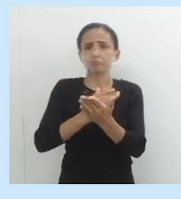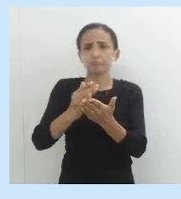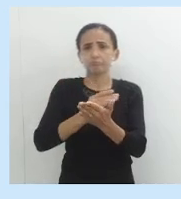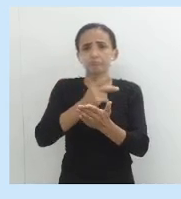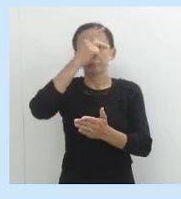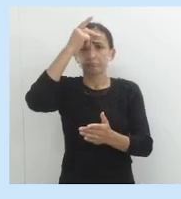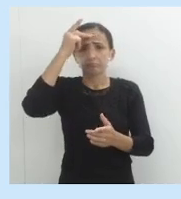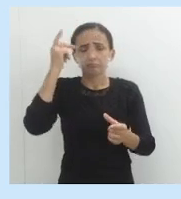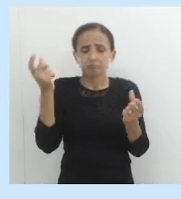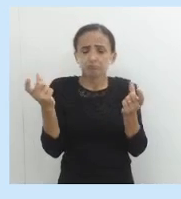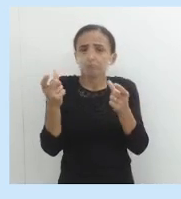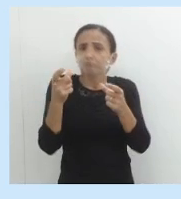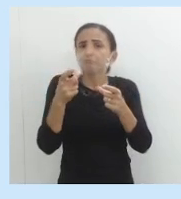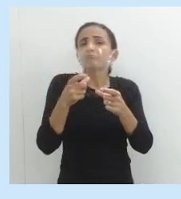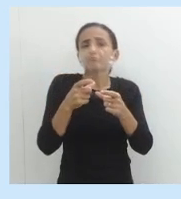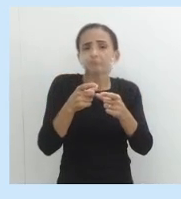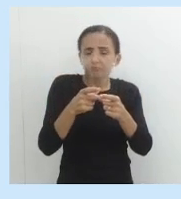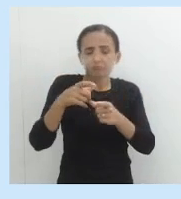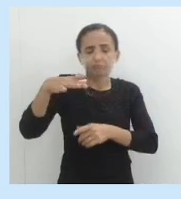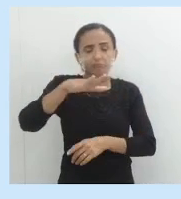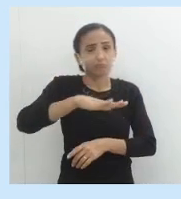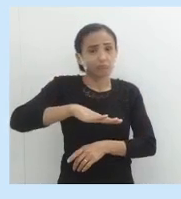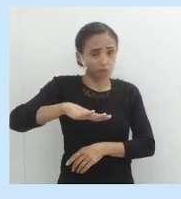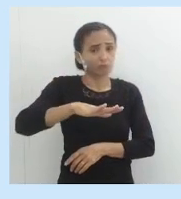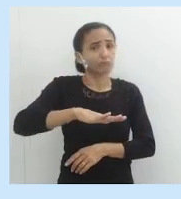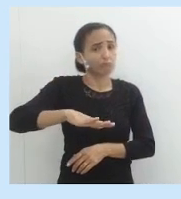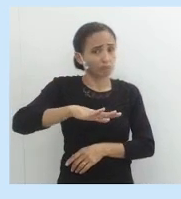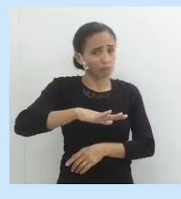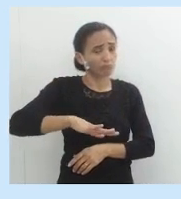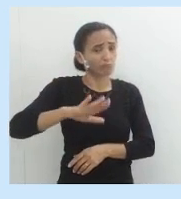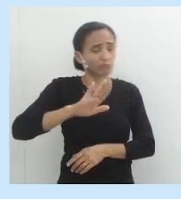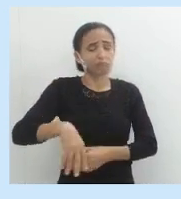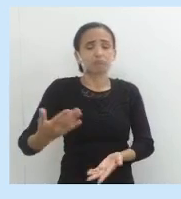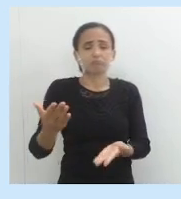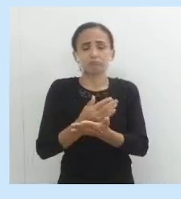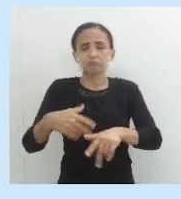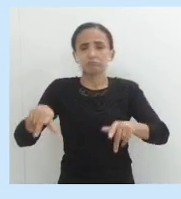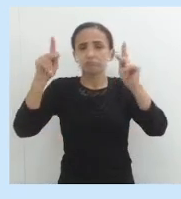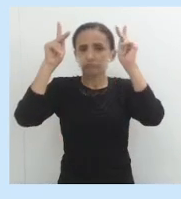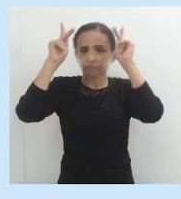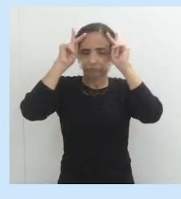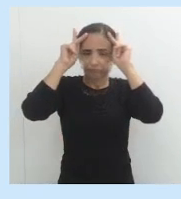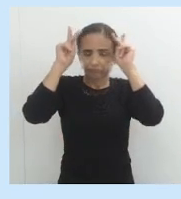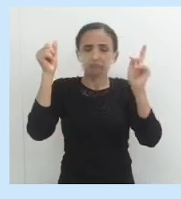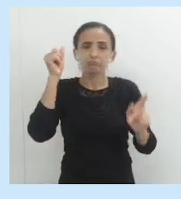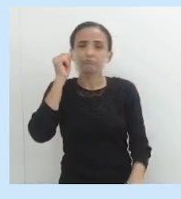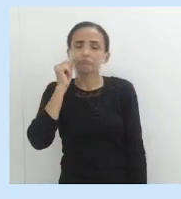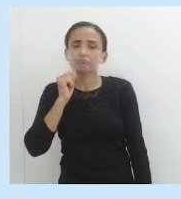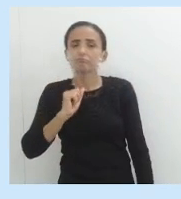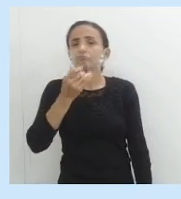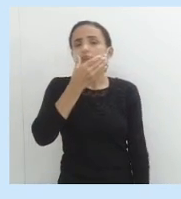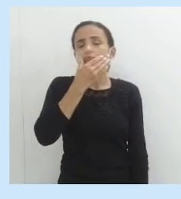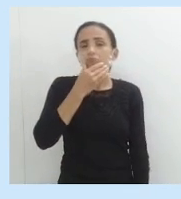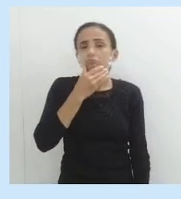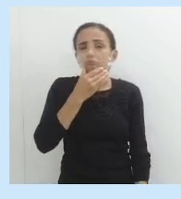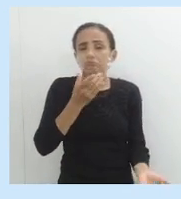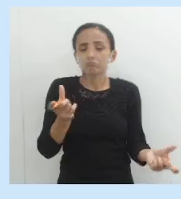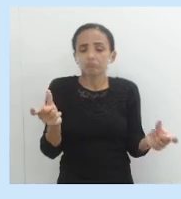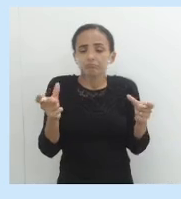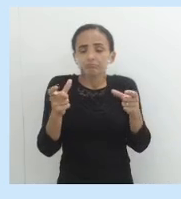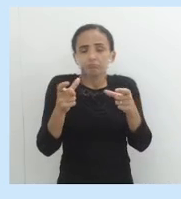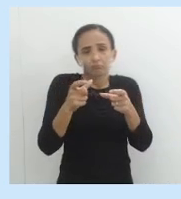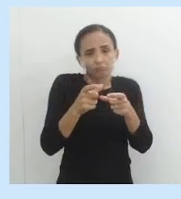estudo dos mosteiros, né? Ou alguns príncipes e princesas tinham acesso aos estudos, né,